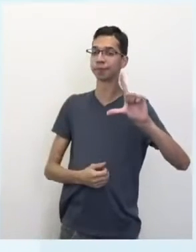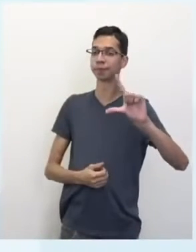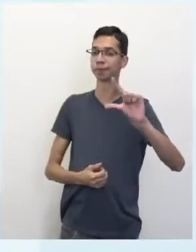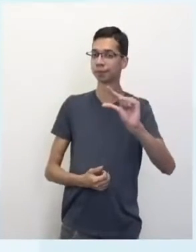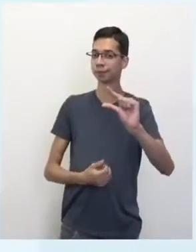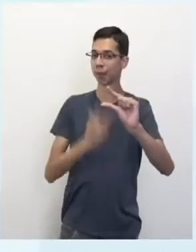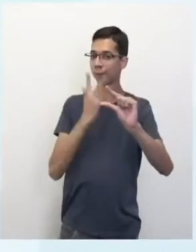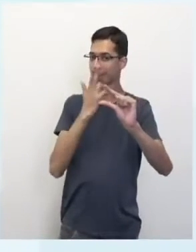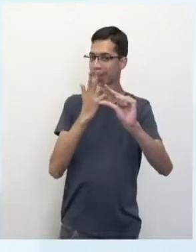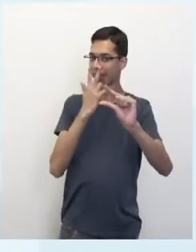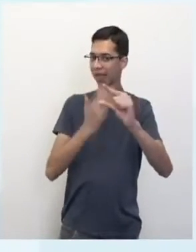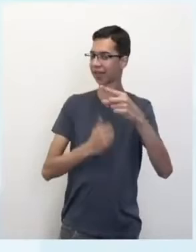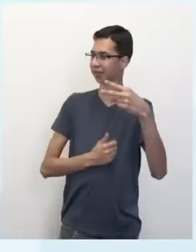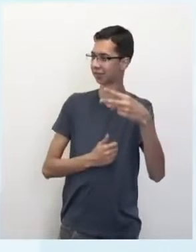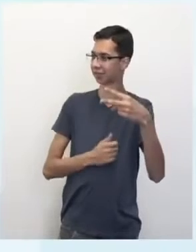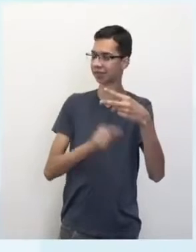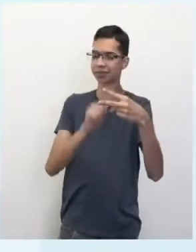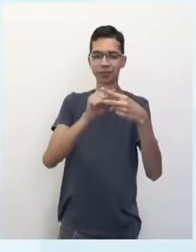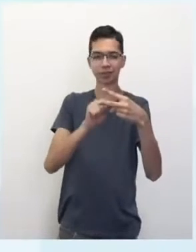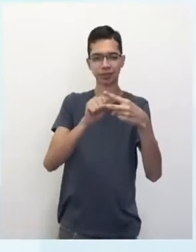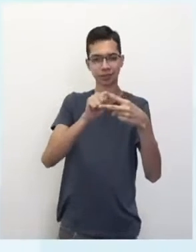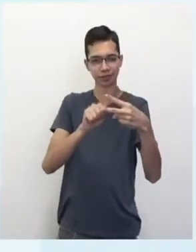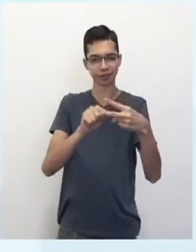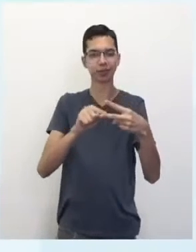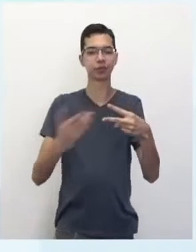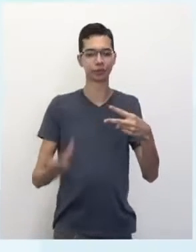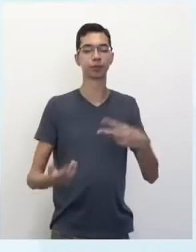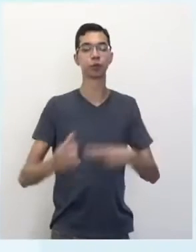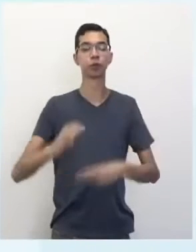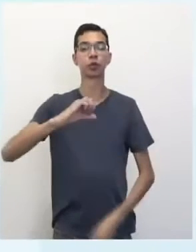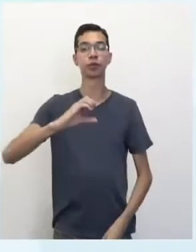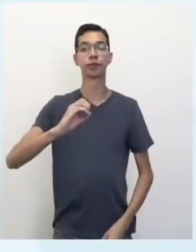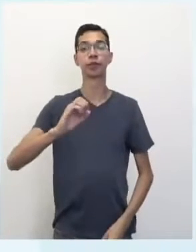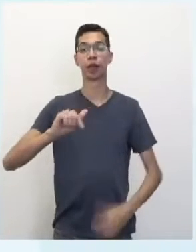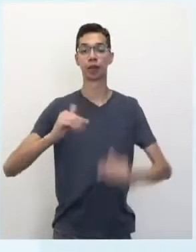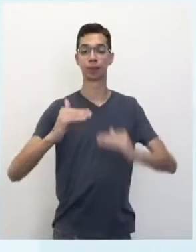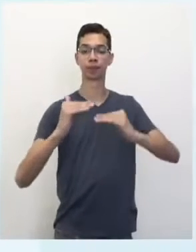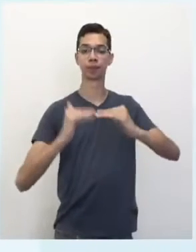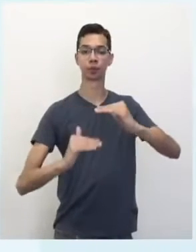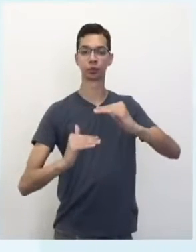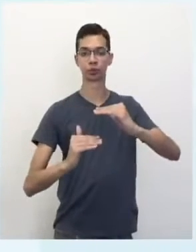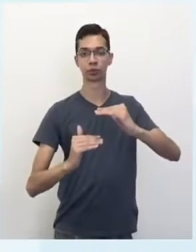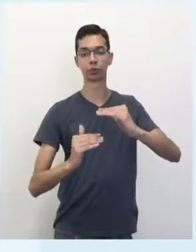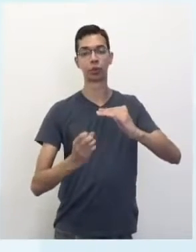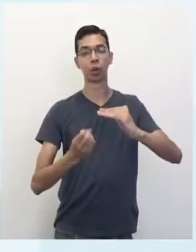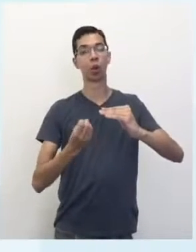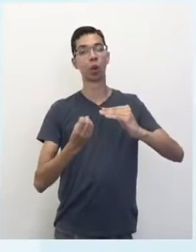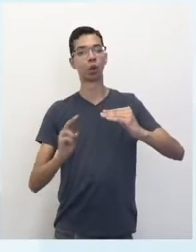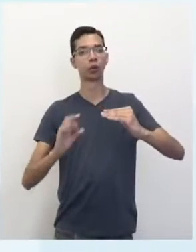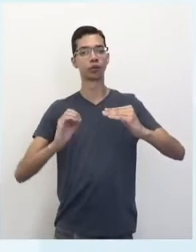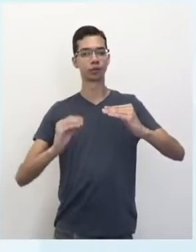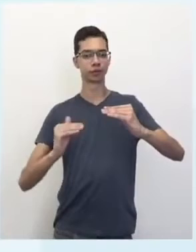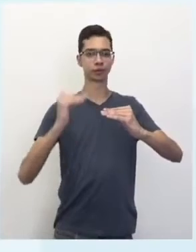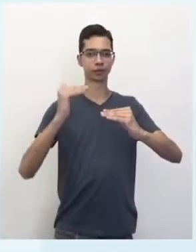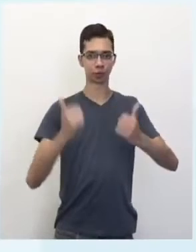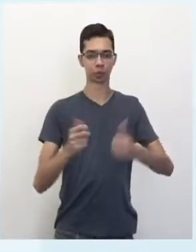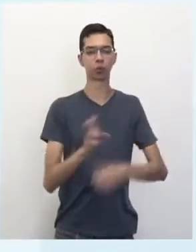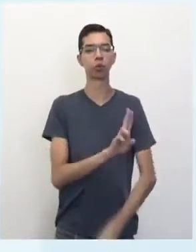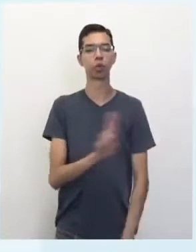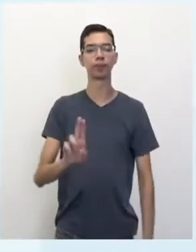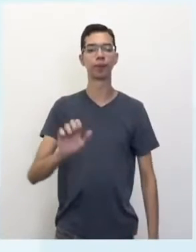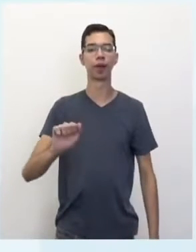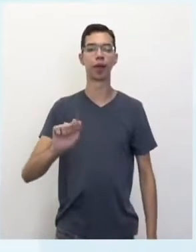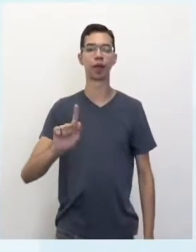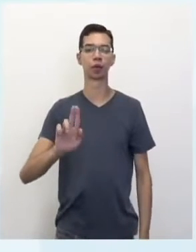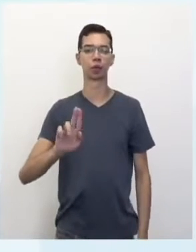que ser menor que 90 aí, no caso, até o 0. Então, nós chamamos ele de ângulo agudo. E aí, depois, o último,